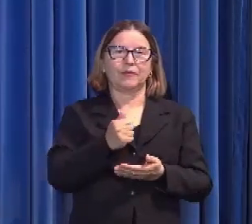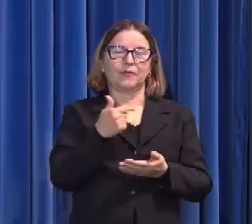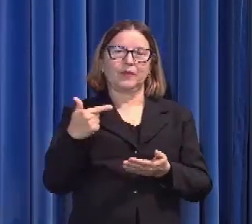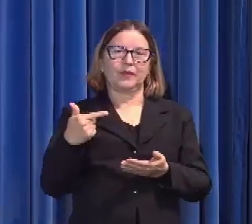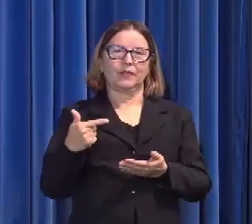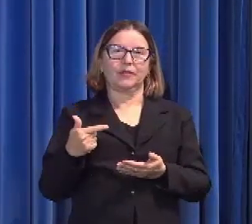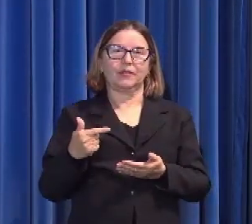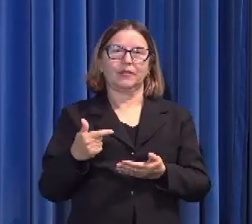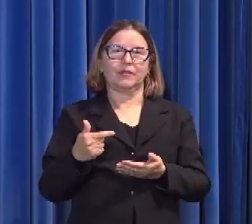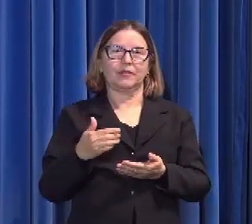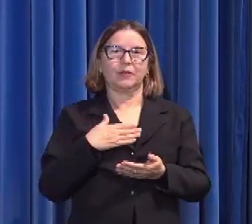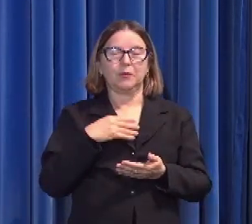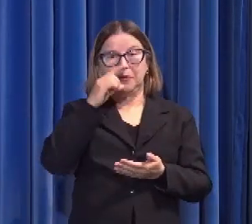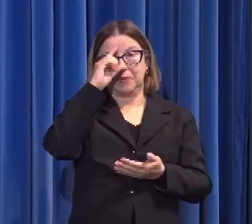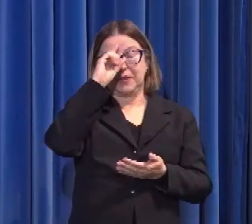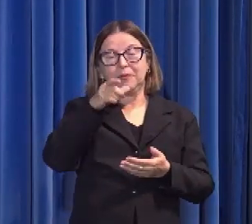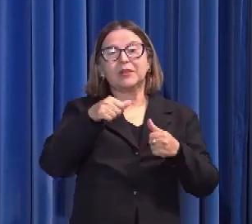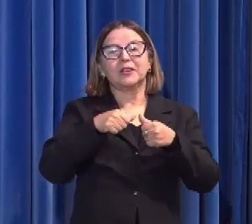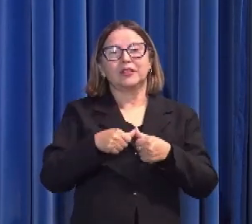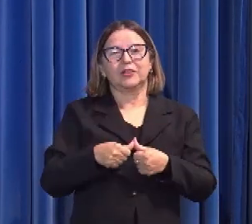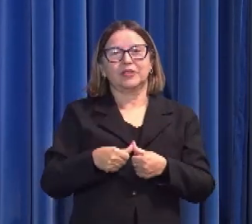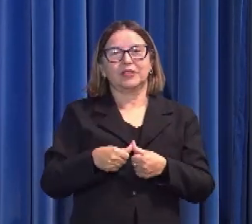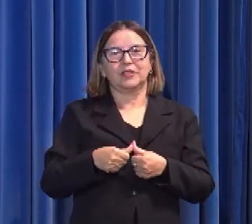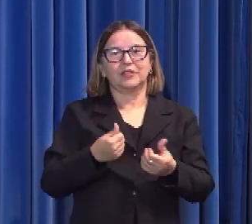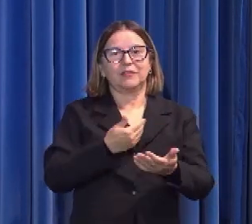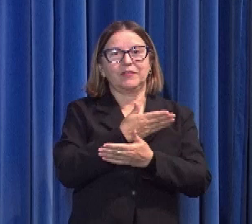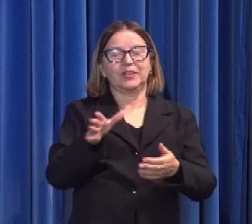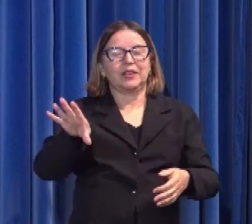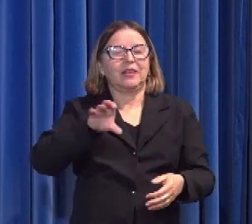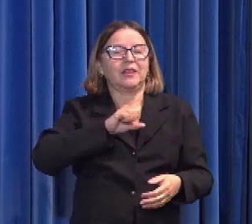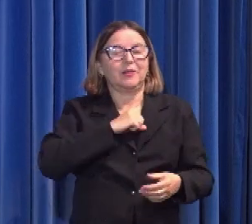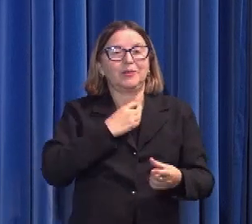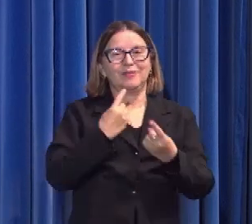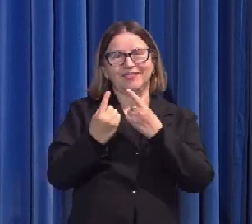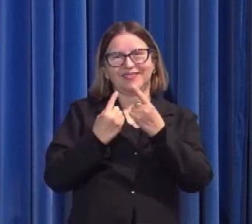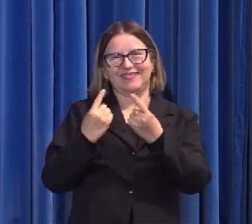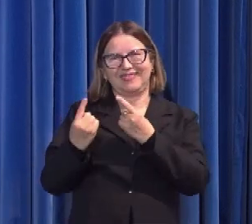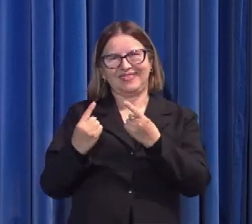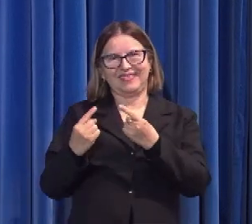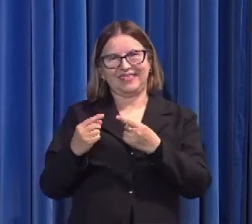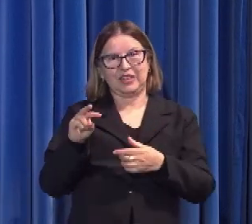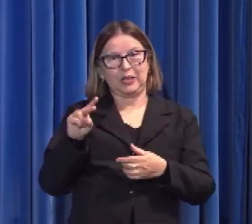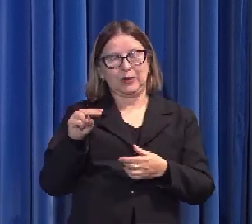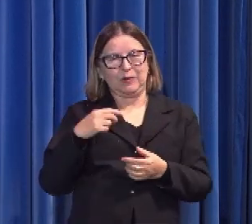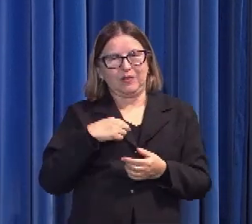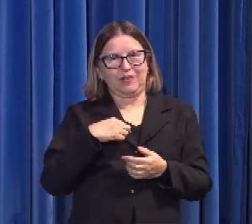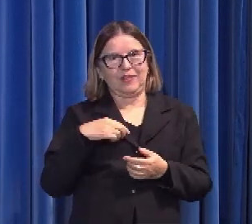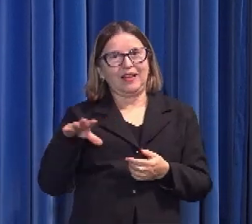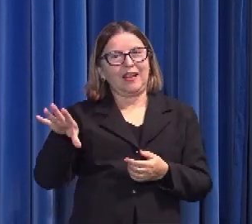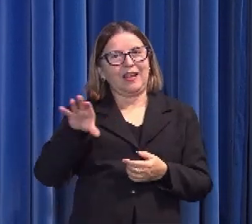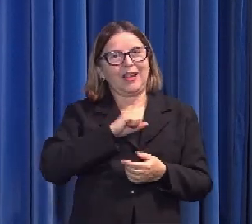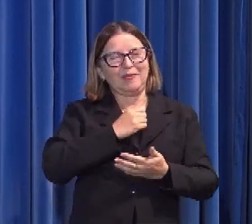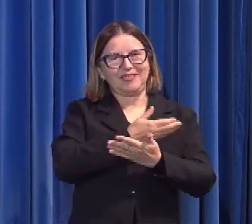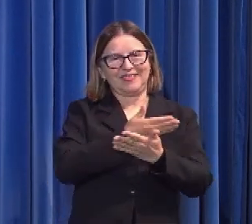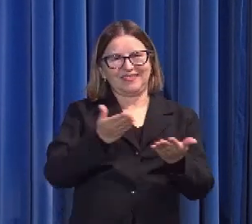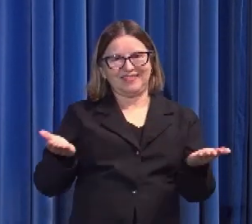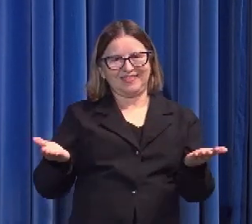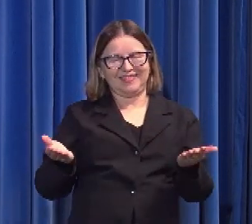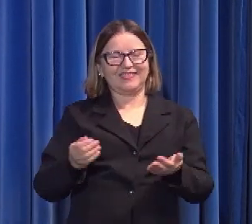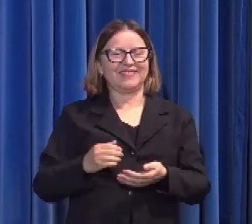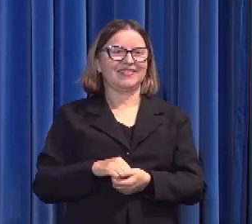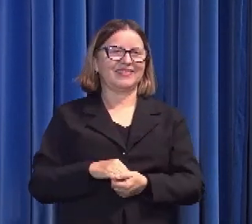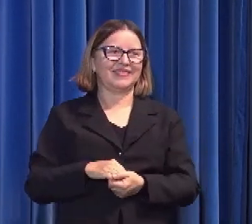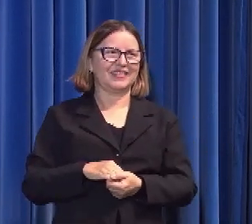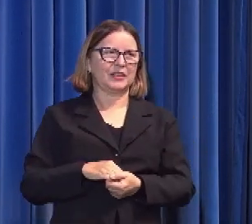e o meu mandamento é este que vós ameis uns aos outros assim como eu vos amei